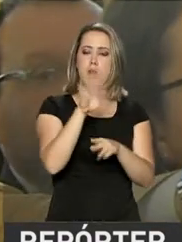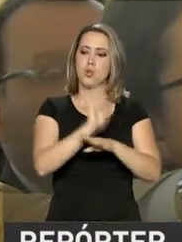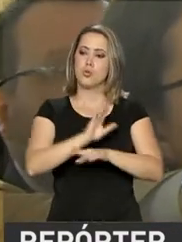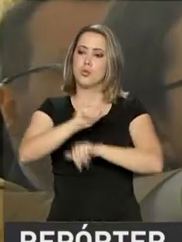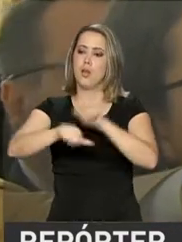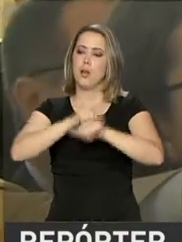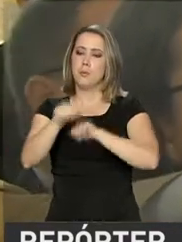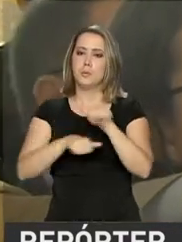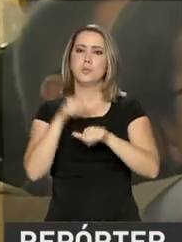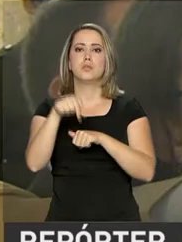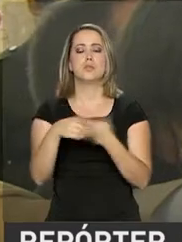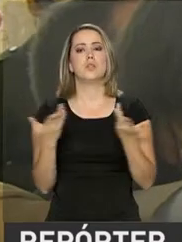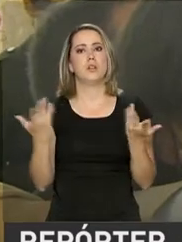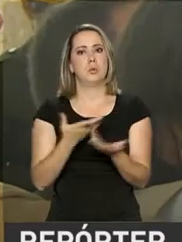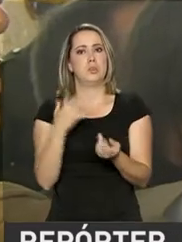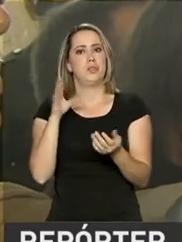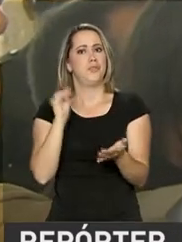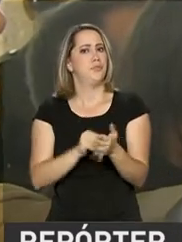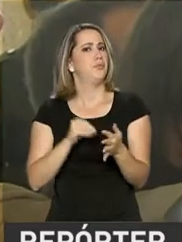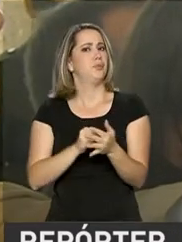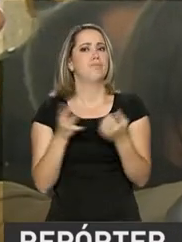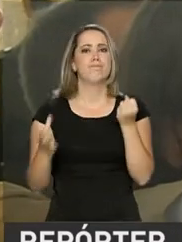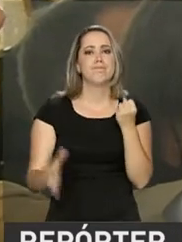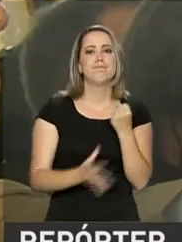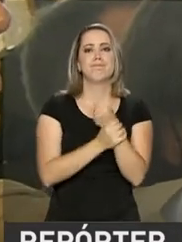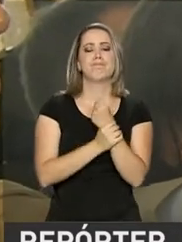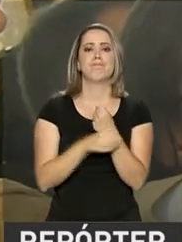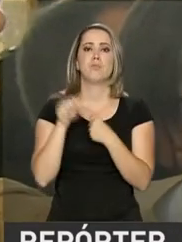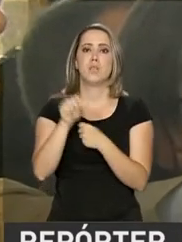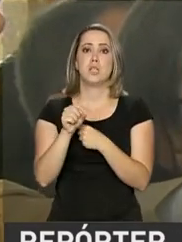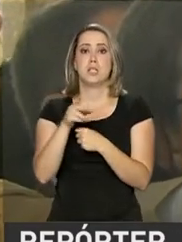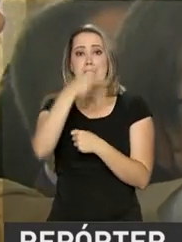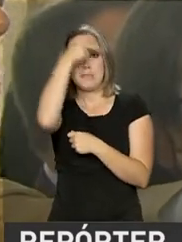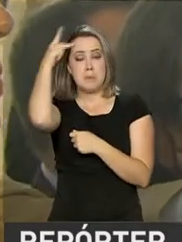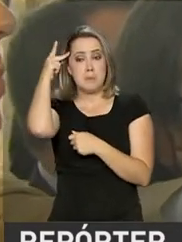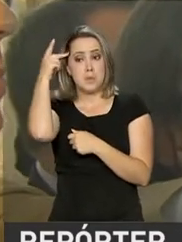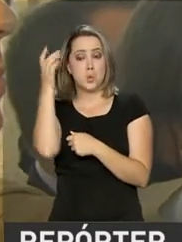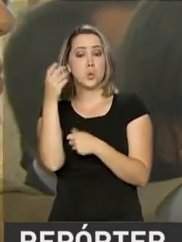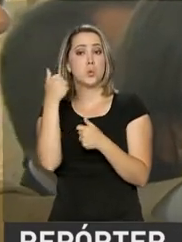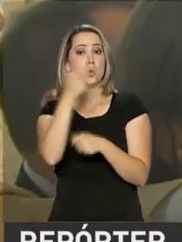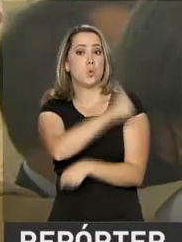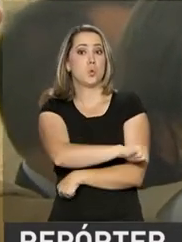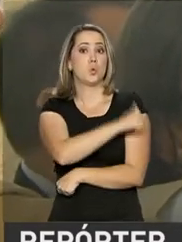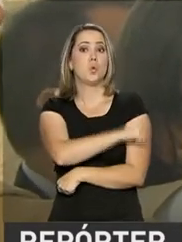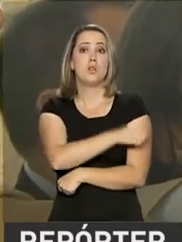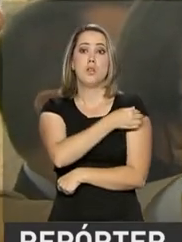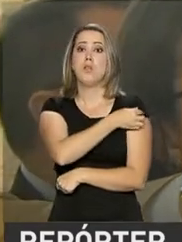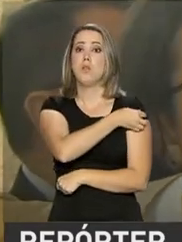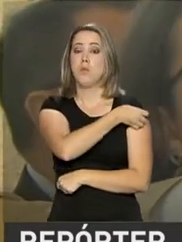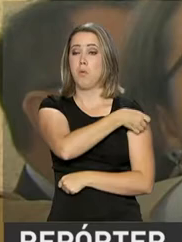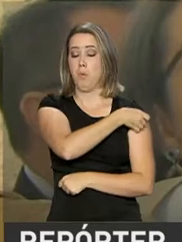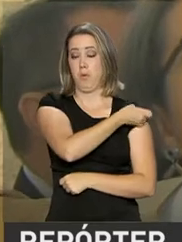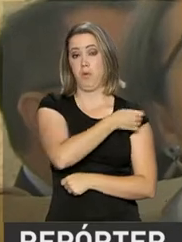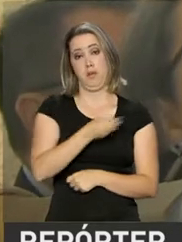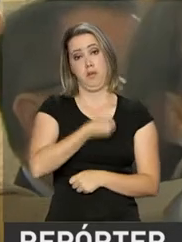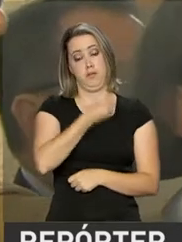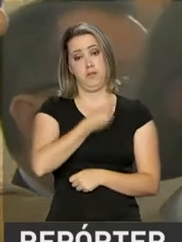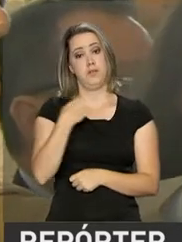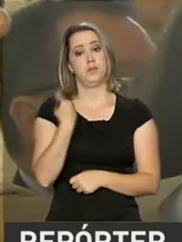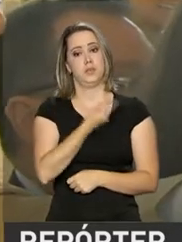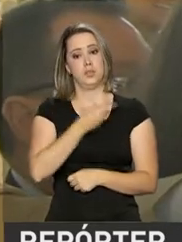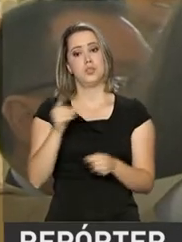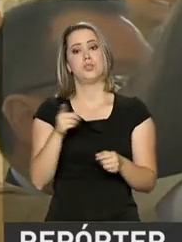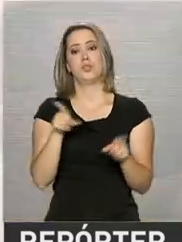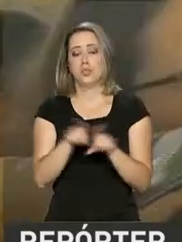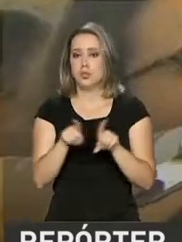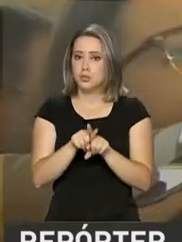ajudar a mudar a situação de insegurança que os cariocas vivem, mas todo o Brasil sente. Porque a gente é um pouco carioca, não